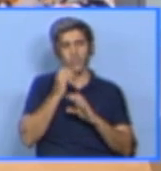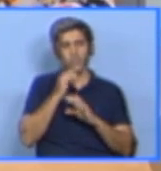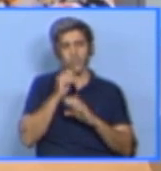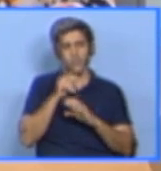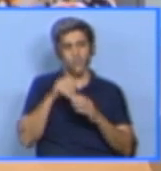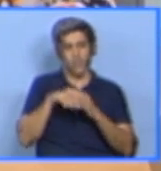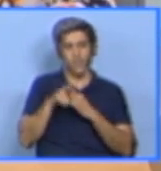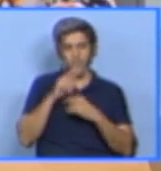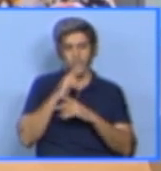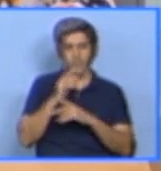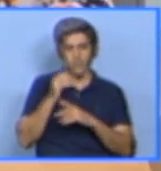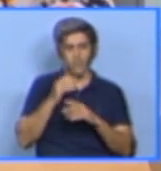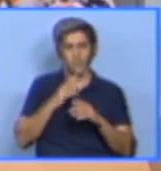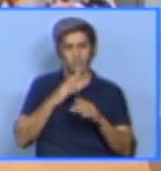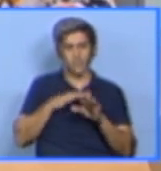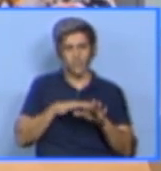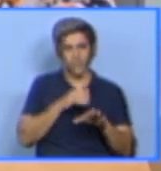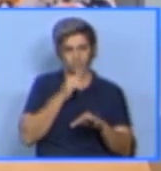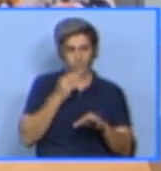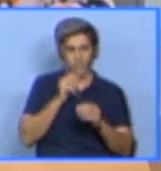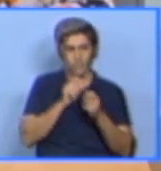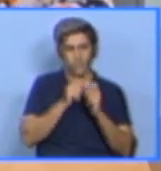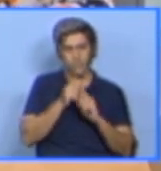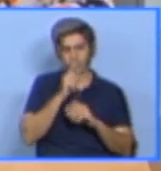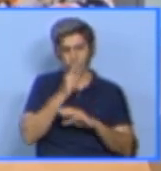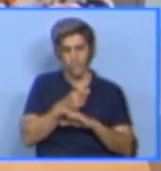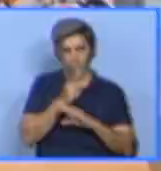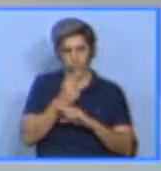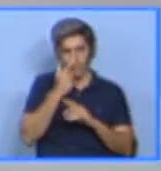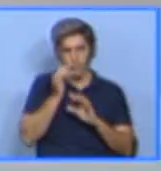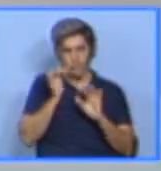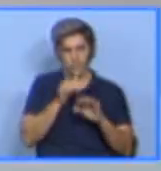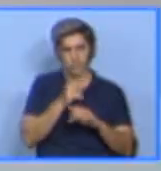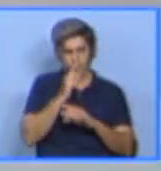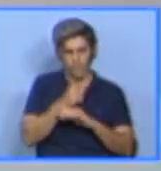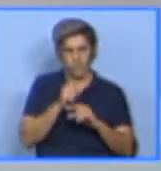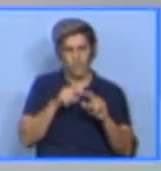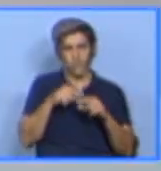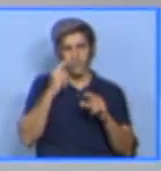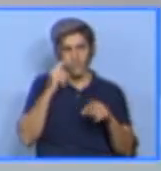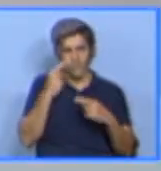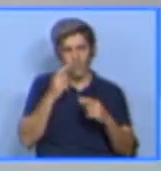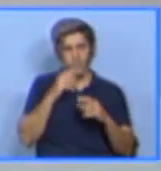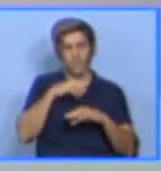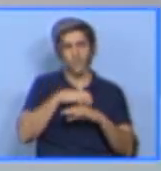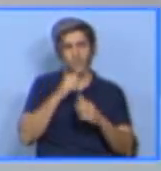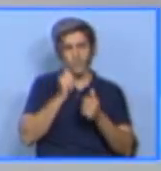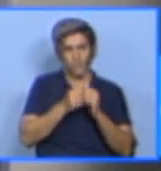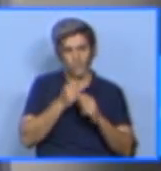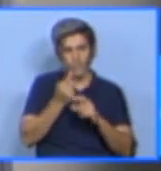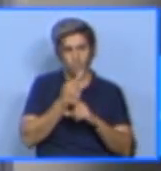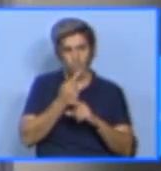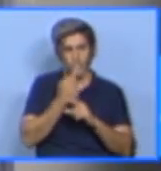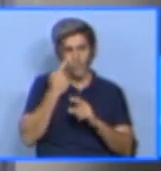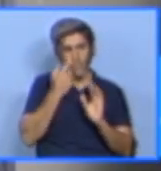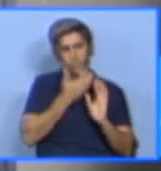azul, não é? foi transformada em latrina, muitas outras em salas de espetáculo, pavilhões desportivos, etc. E isso durou